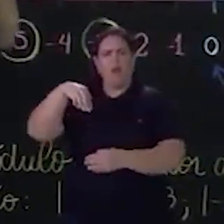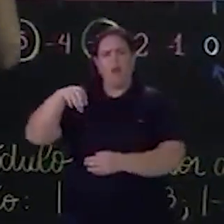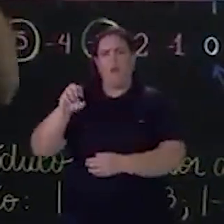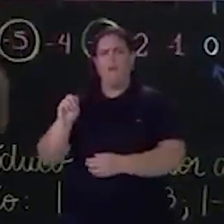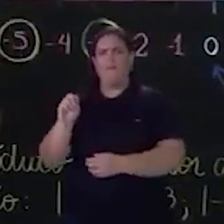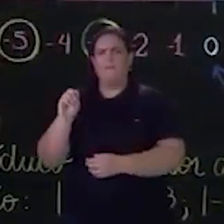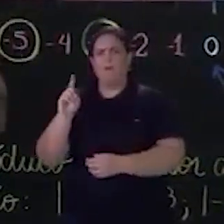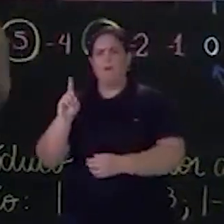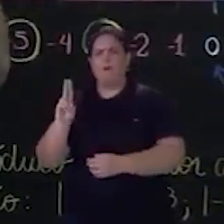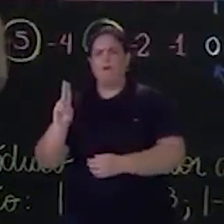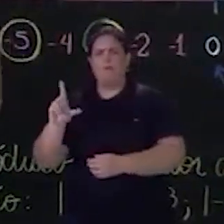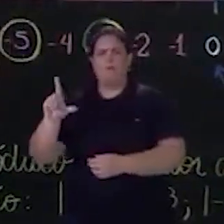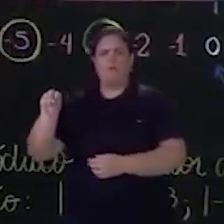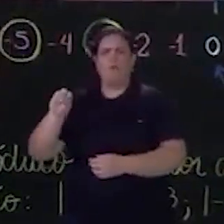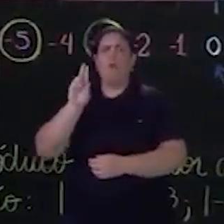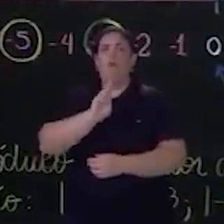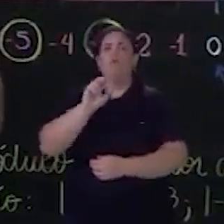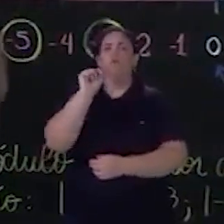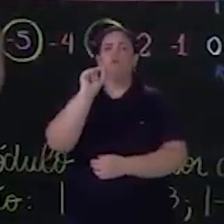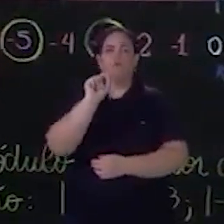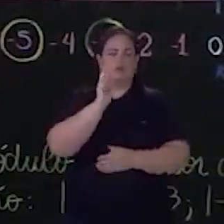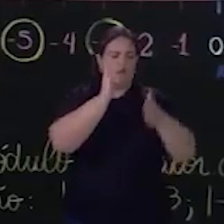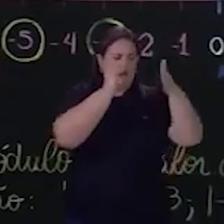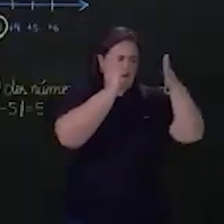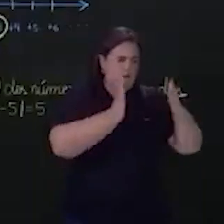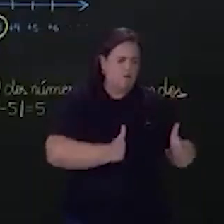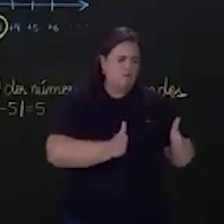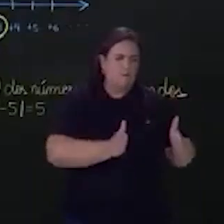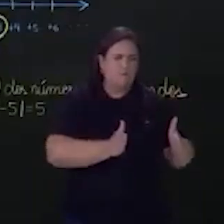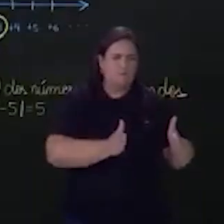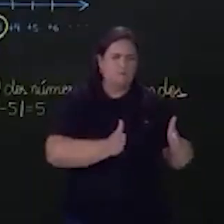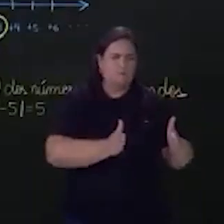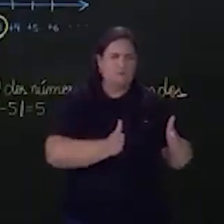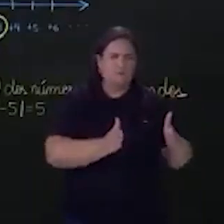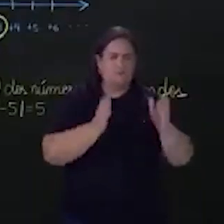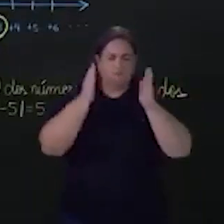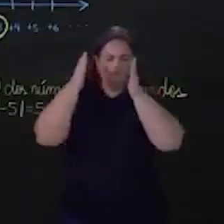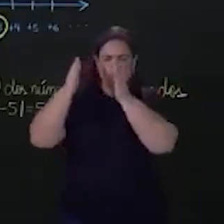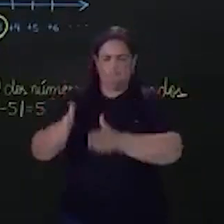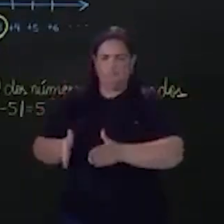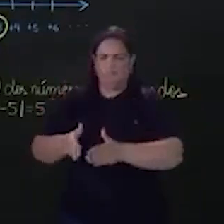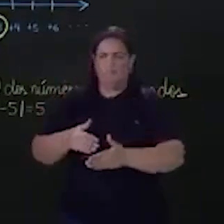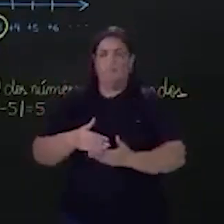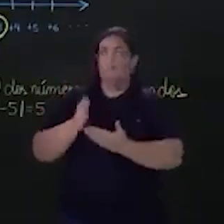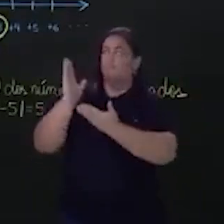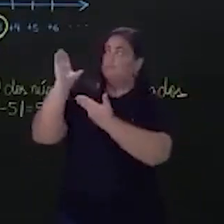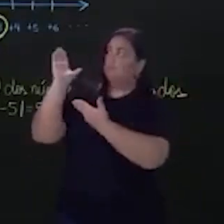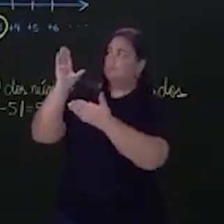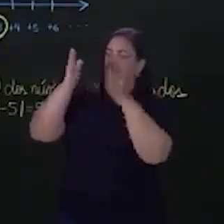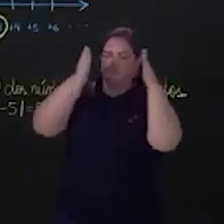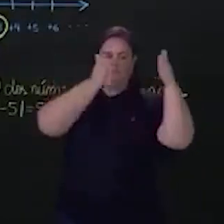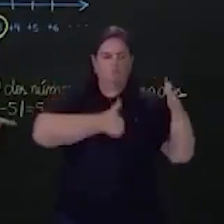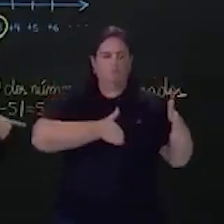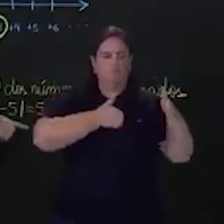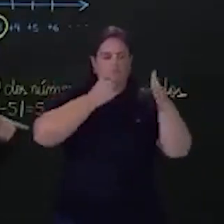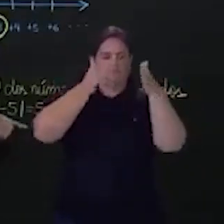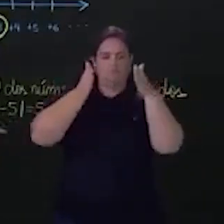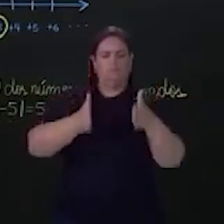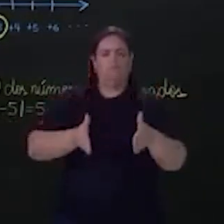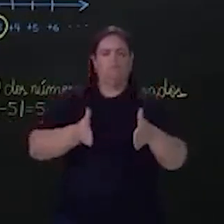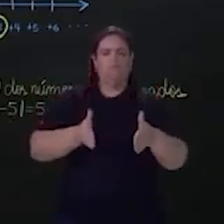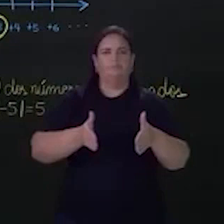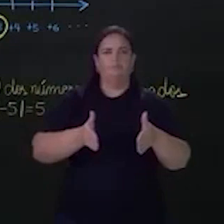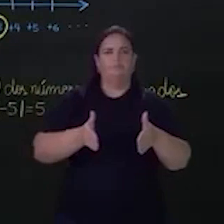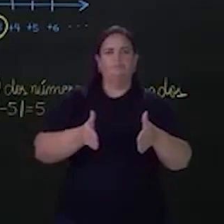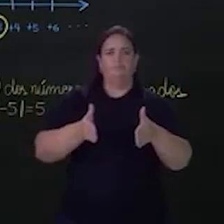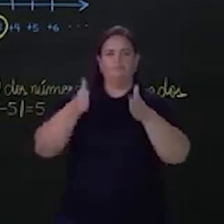dentro de duas hastes verticais, dentro de dois traços. Esses dois traços aqui, ó. Então eu tenho aqui módulo,